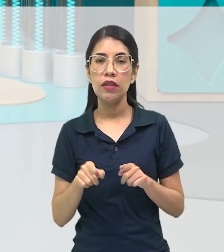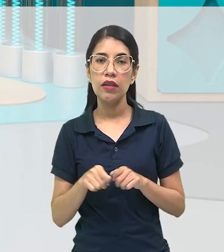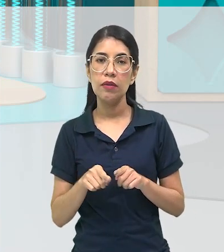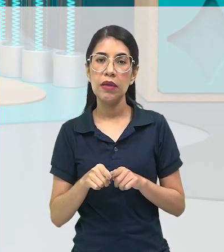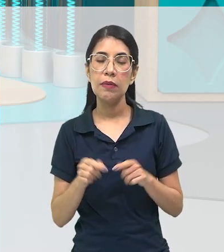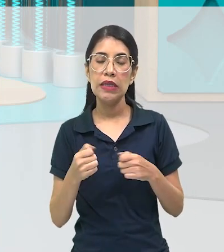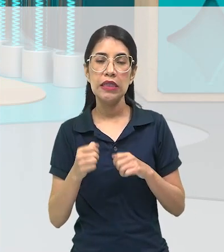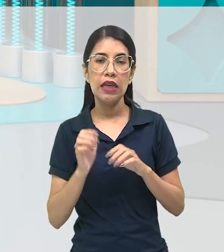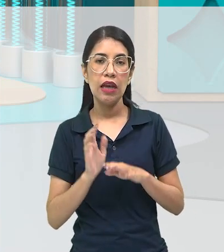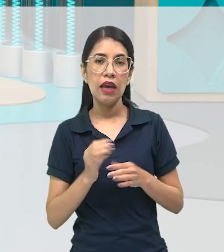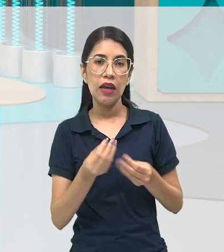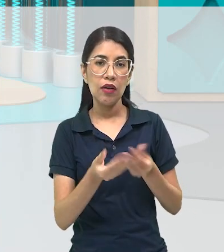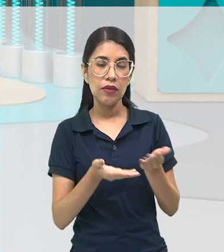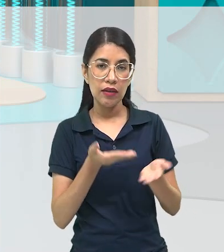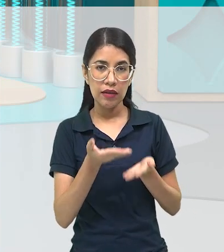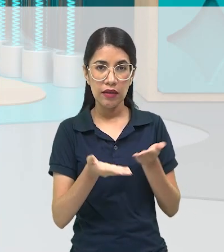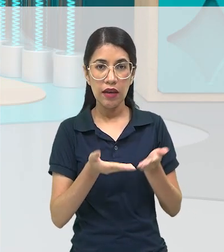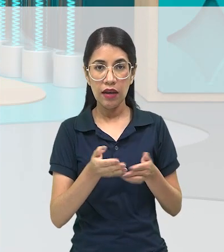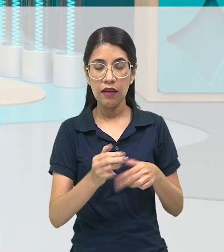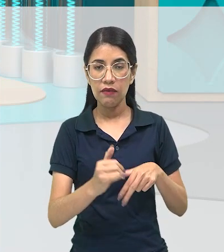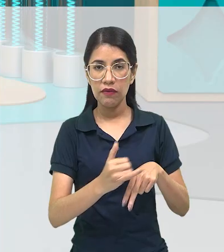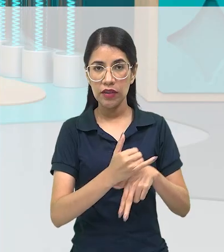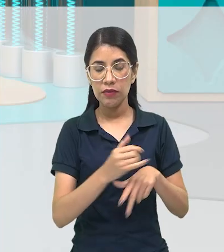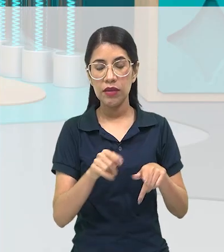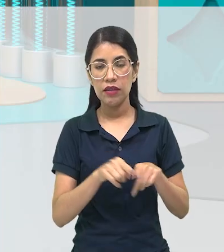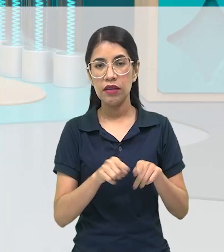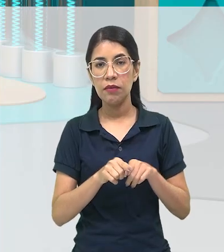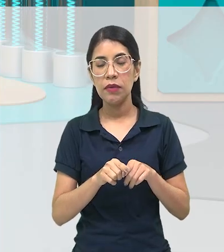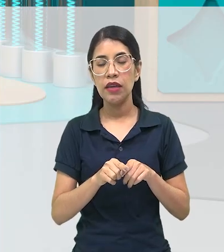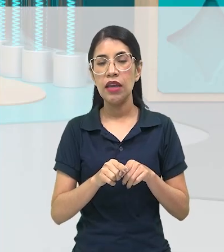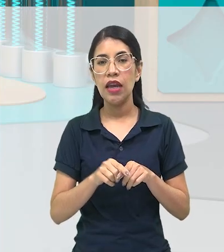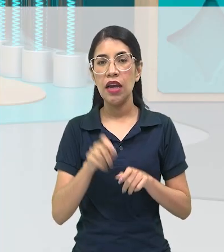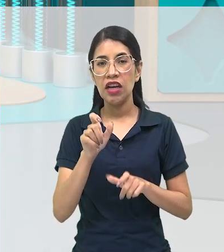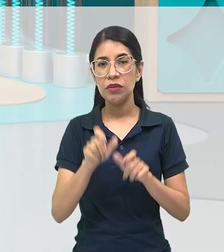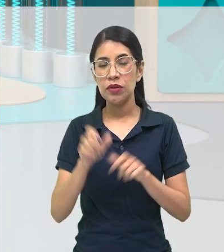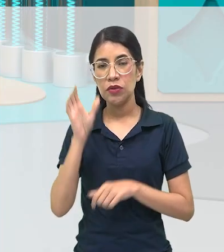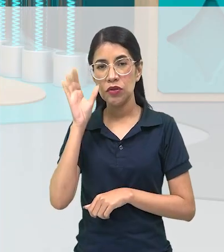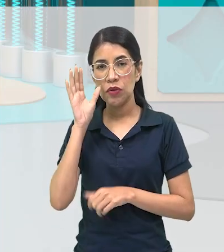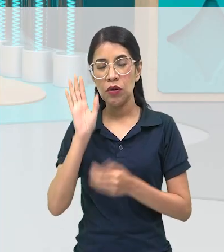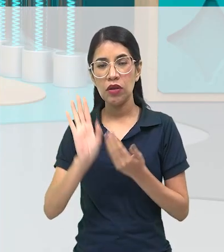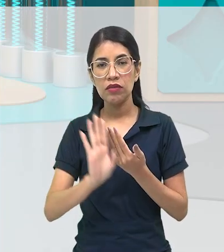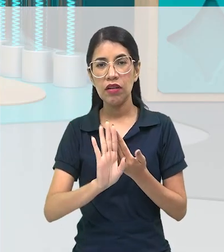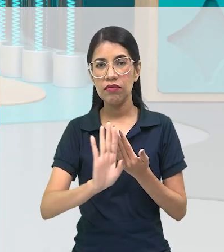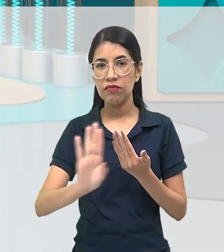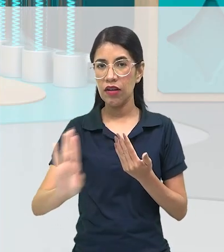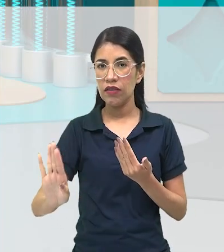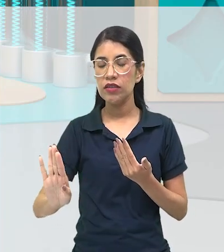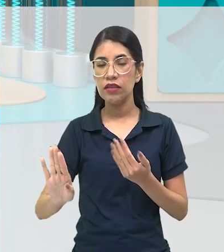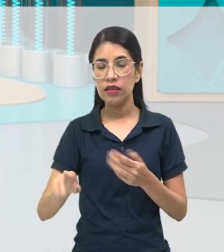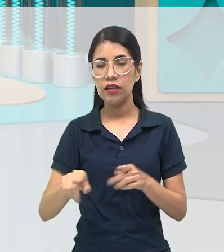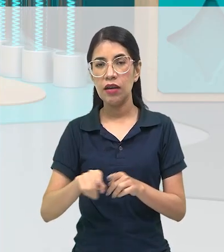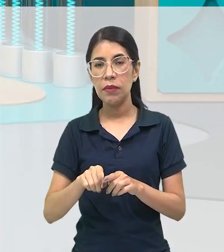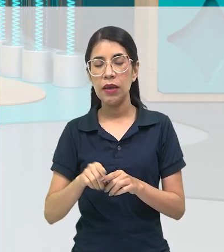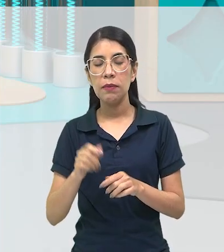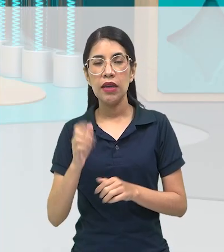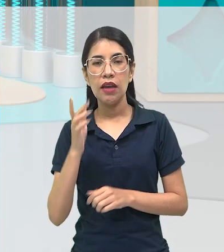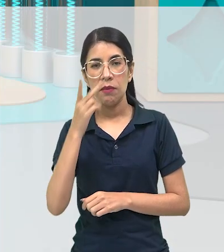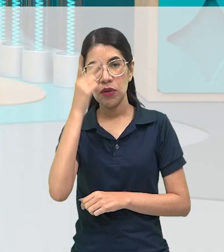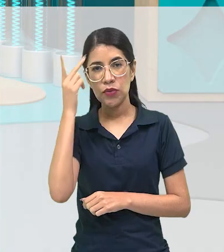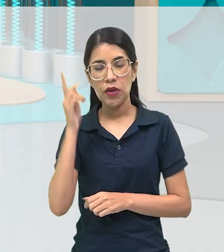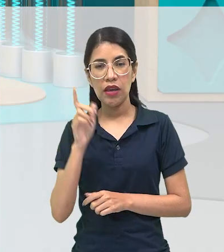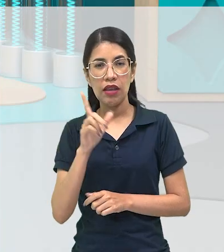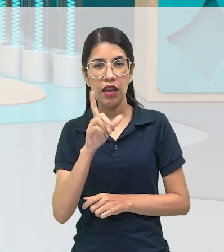Buscar dar atenção à vítima e também afastar os curiosos, né? Sempre vai ter pessoas ali próximas querendo tirar